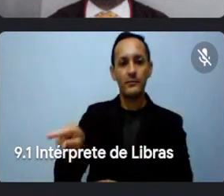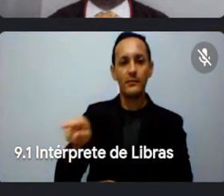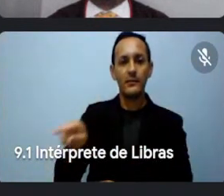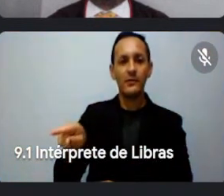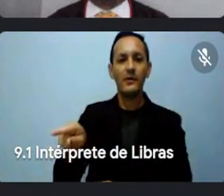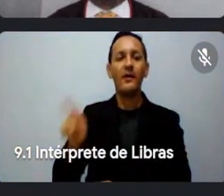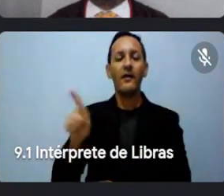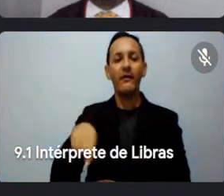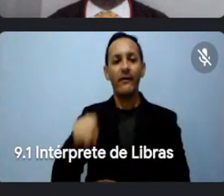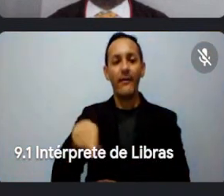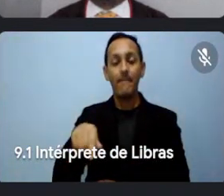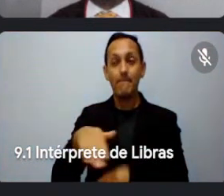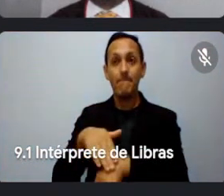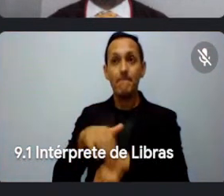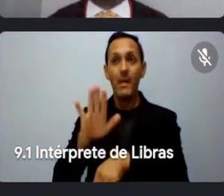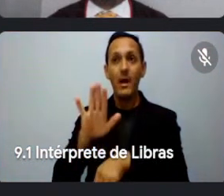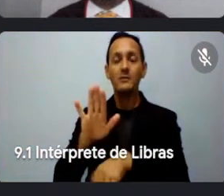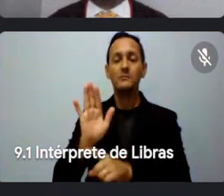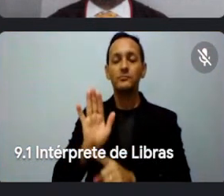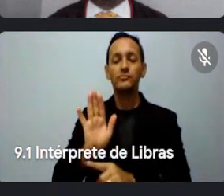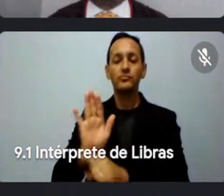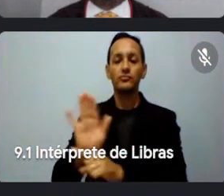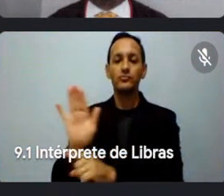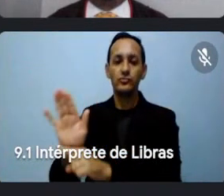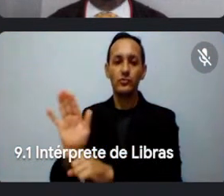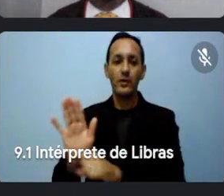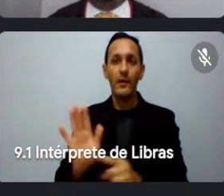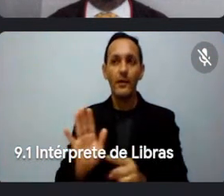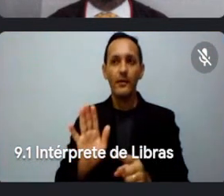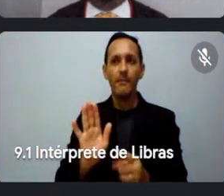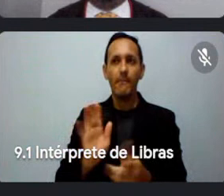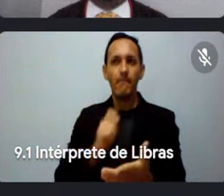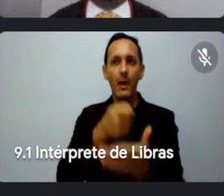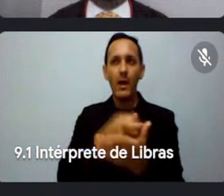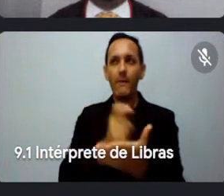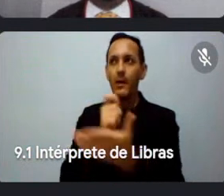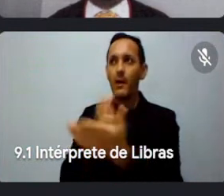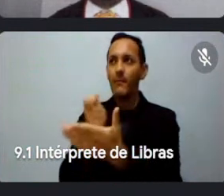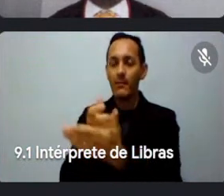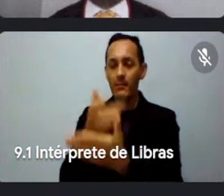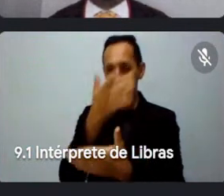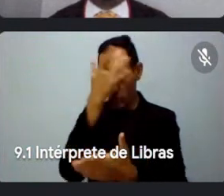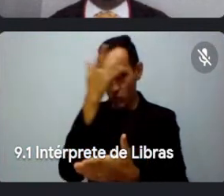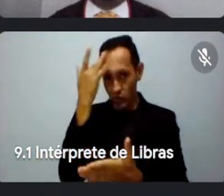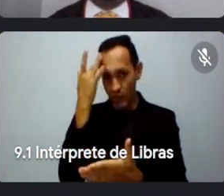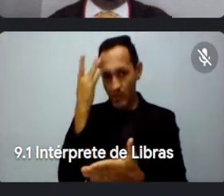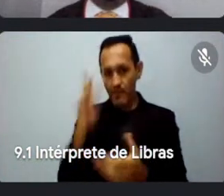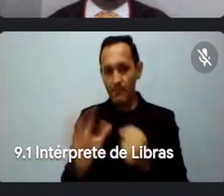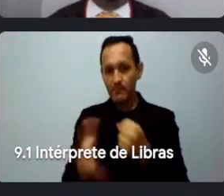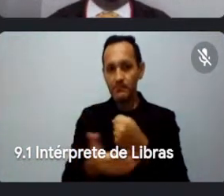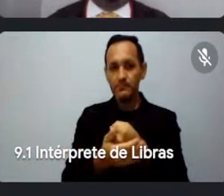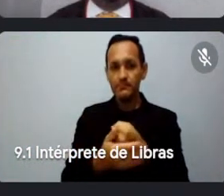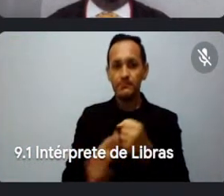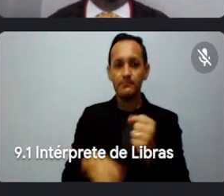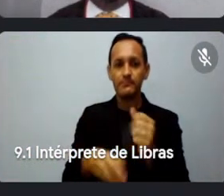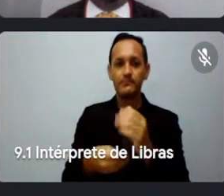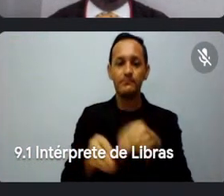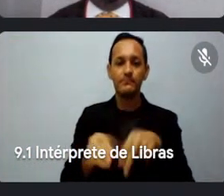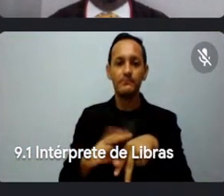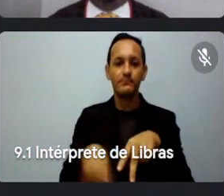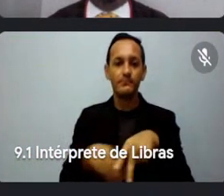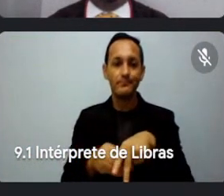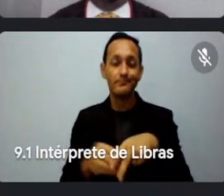seria a grande beneficiada pela compra decisivos mas no entanto não foram colhidos elementos em si para